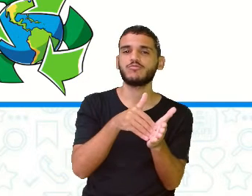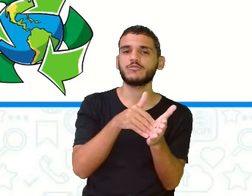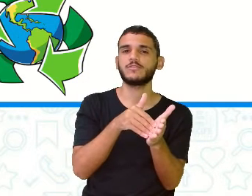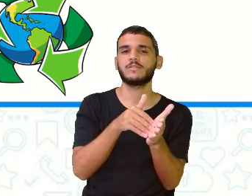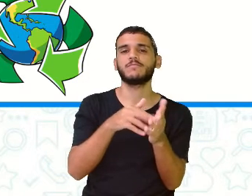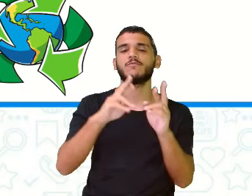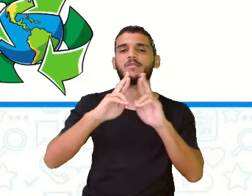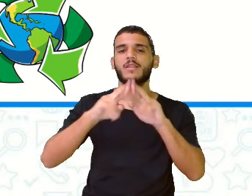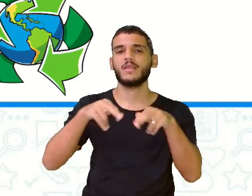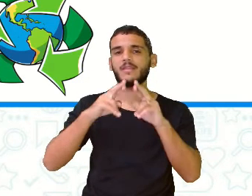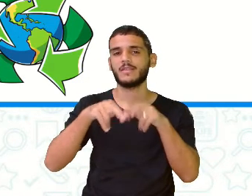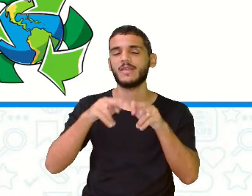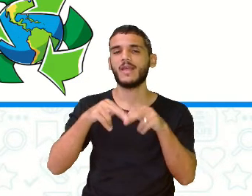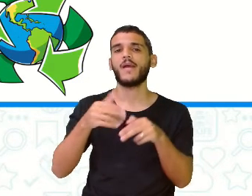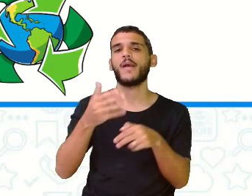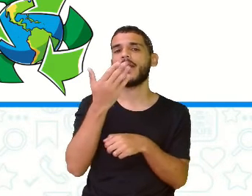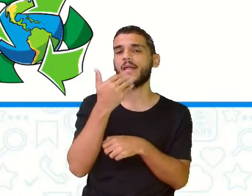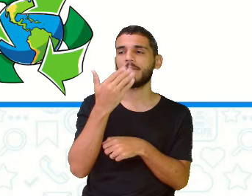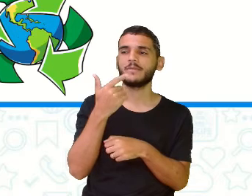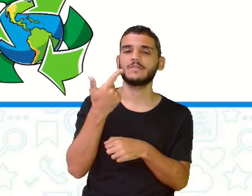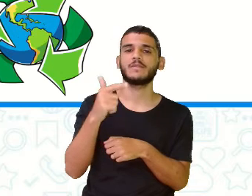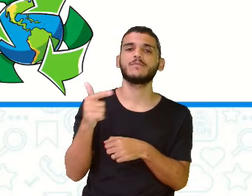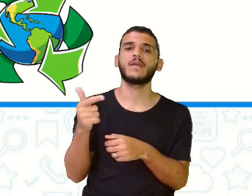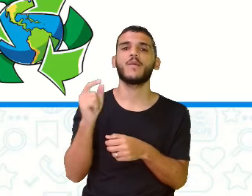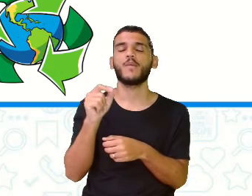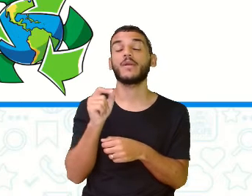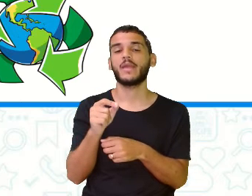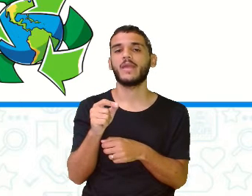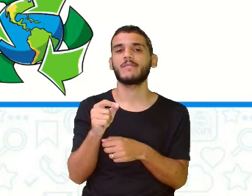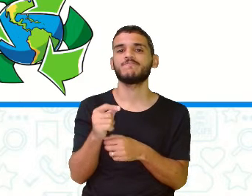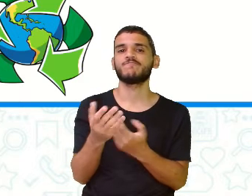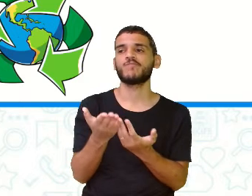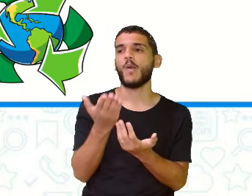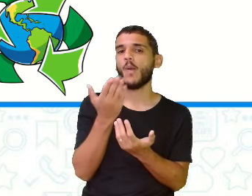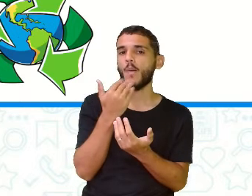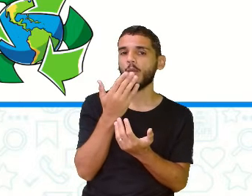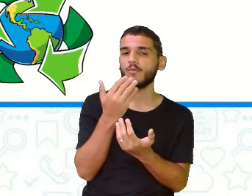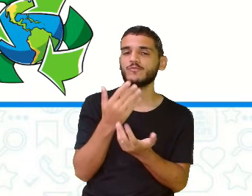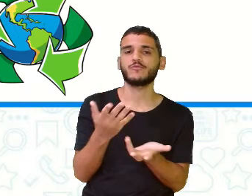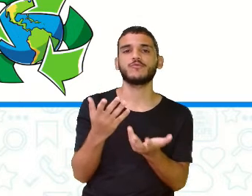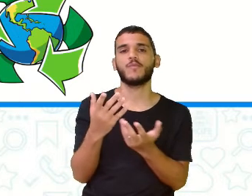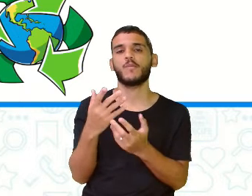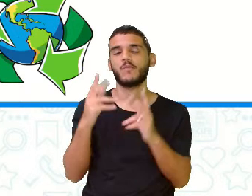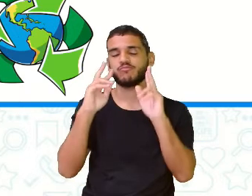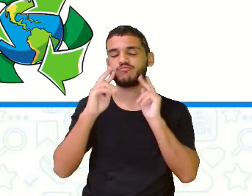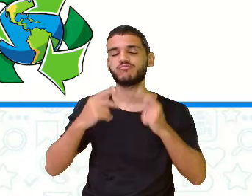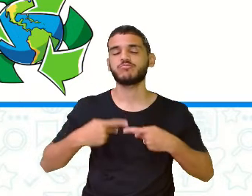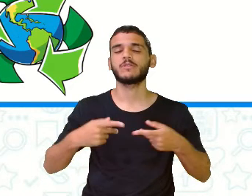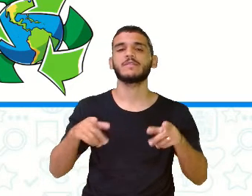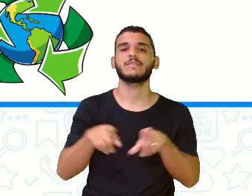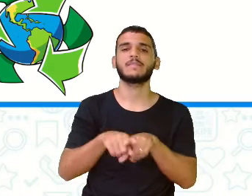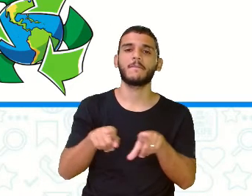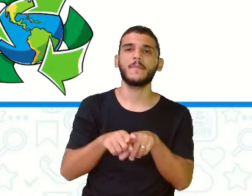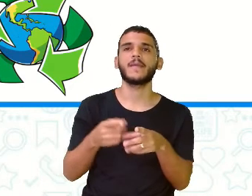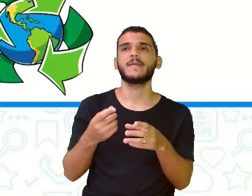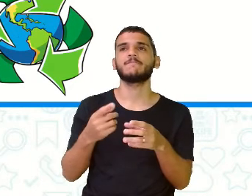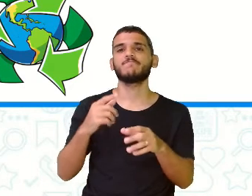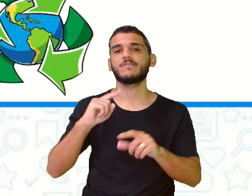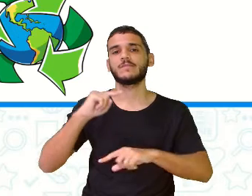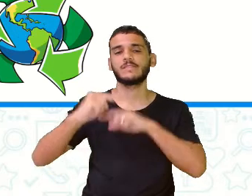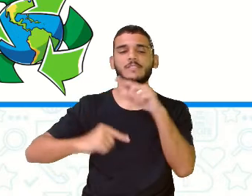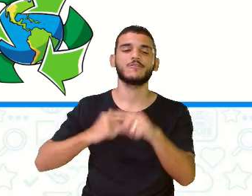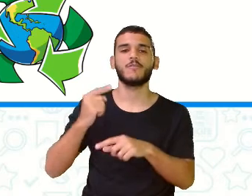reciclagem para alimentos que não têm condições de consumo por seres humanos, nem de se tornar ração animal, é